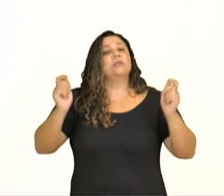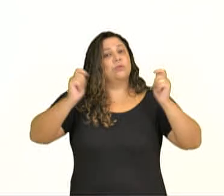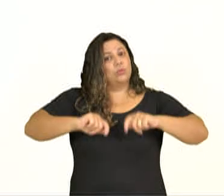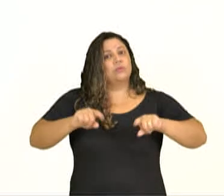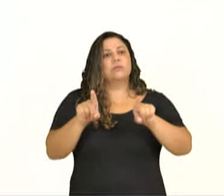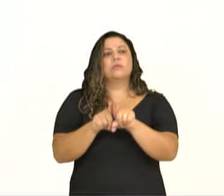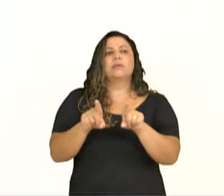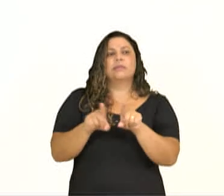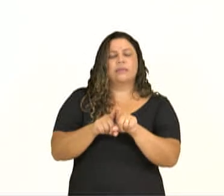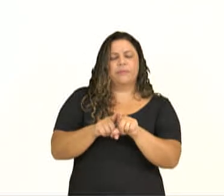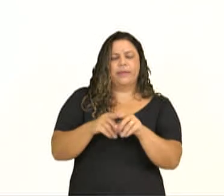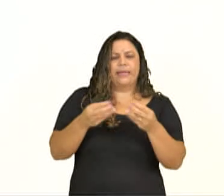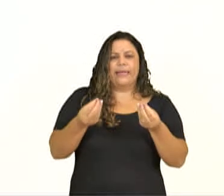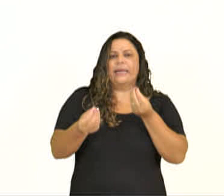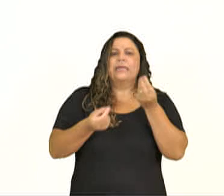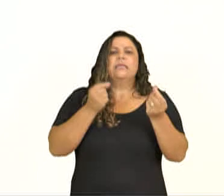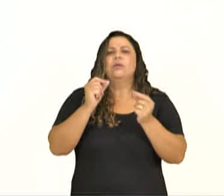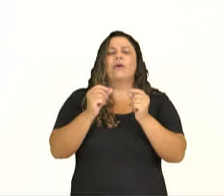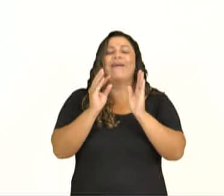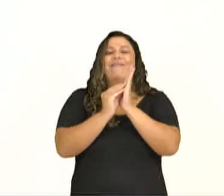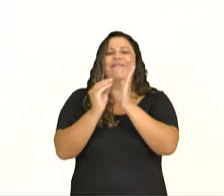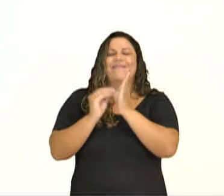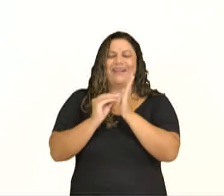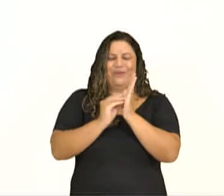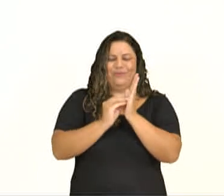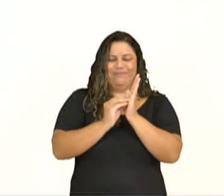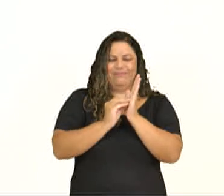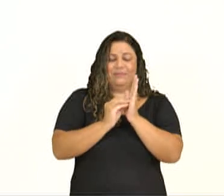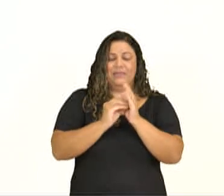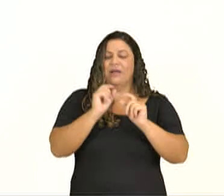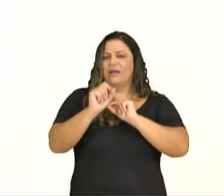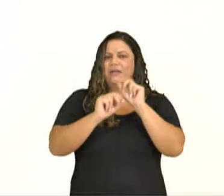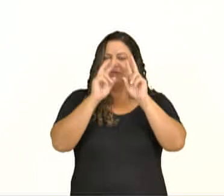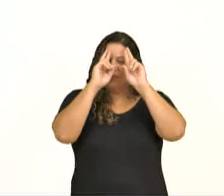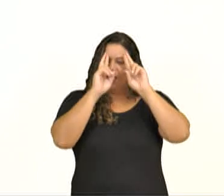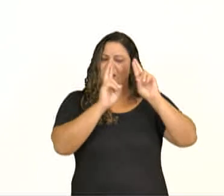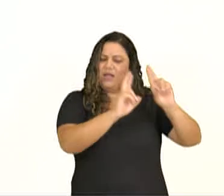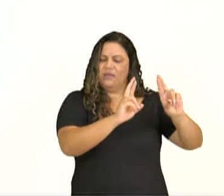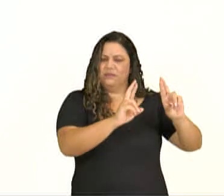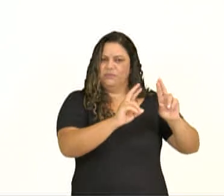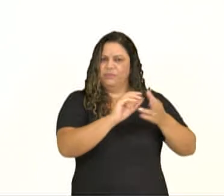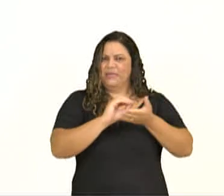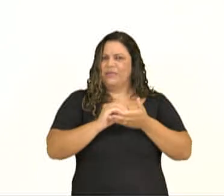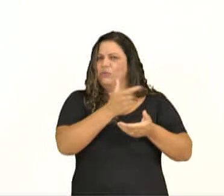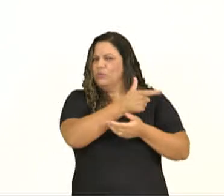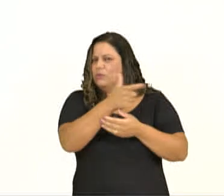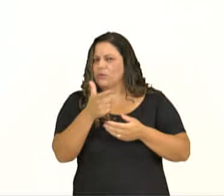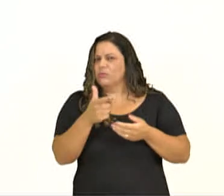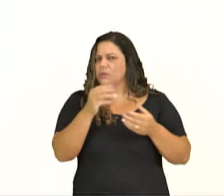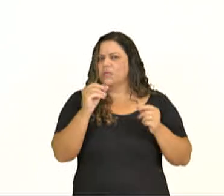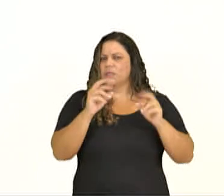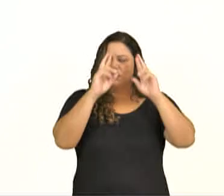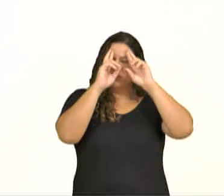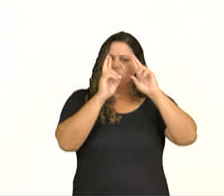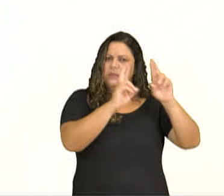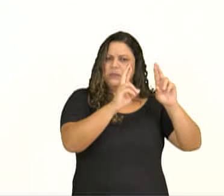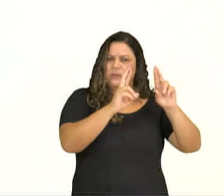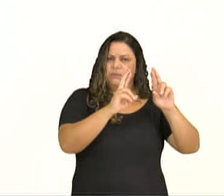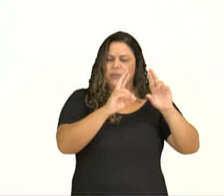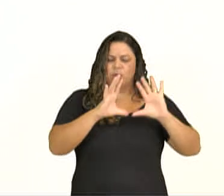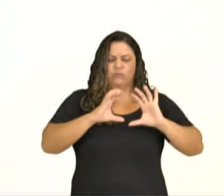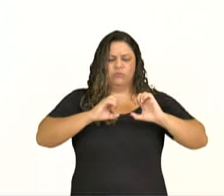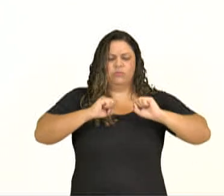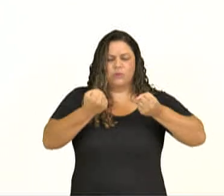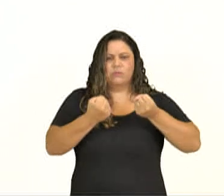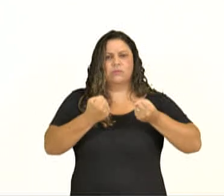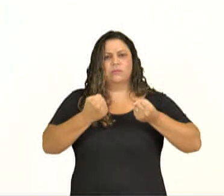Considerando que o desprezo e o desrespeito pelos direitos humanos resultaram em atos bárbaros que ultrajaram